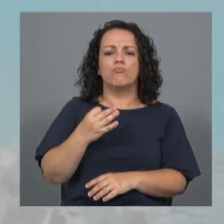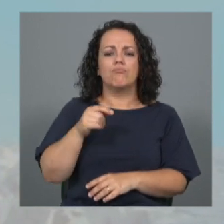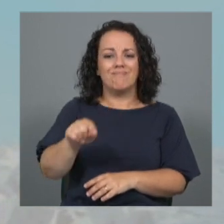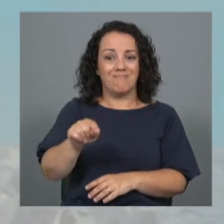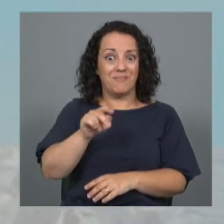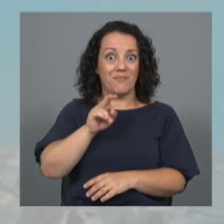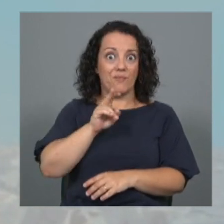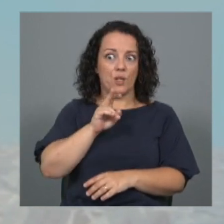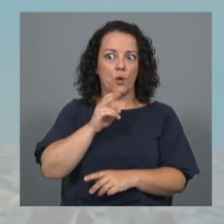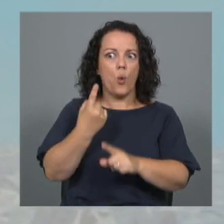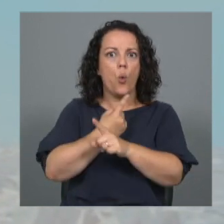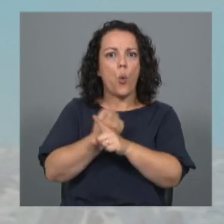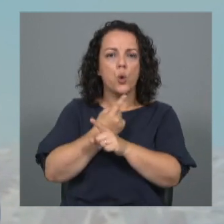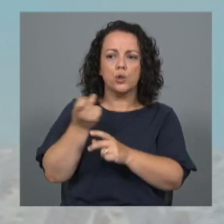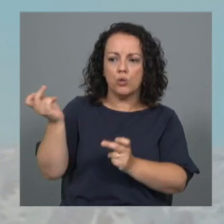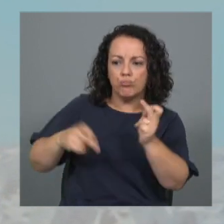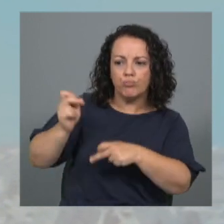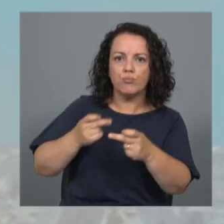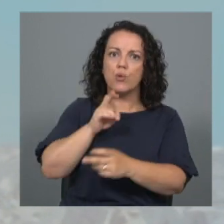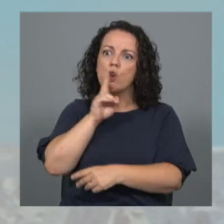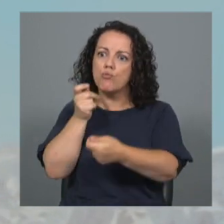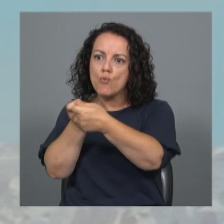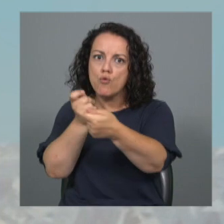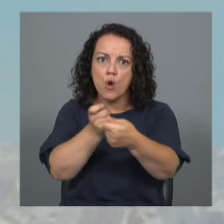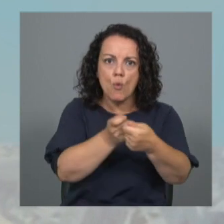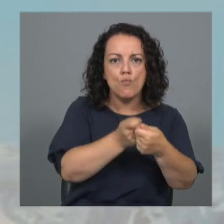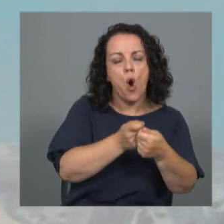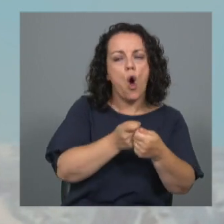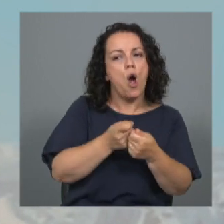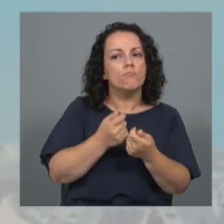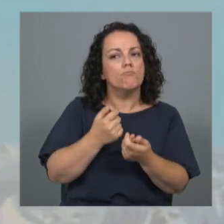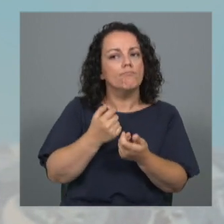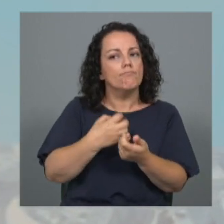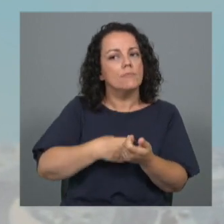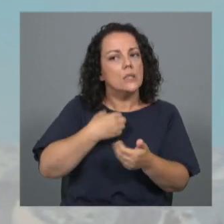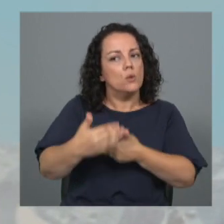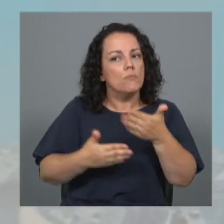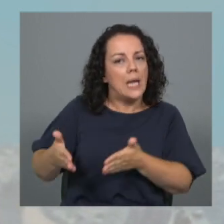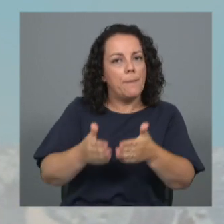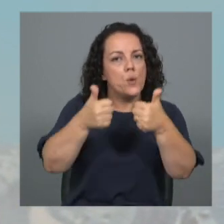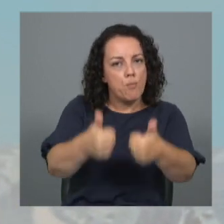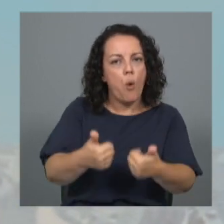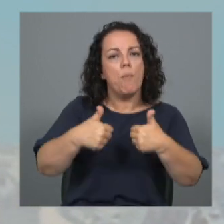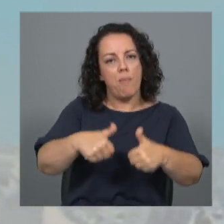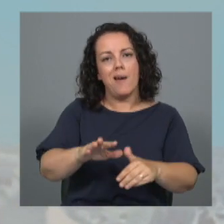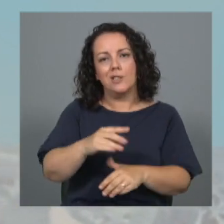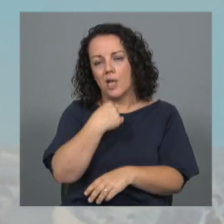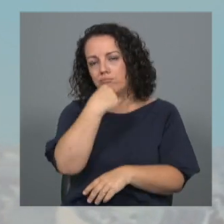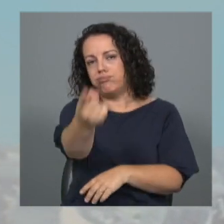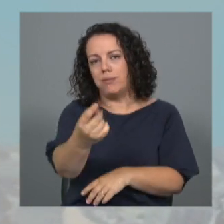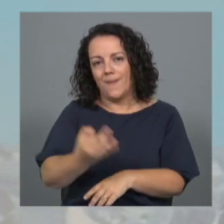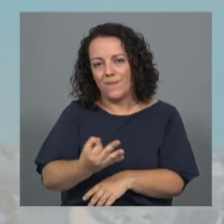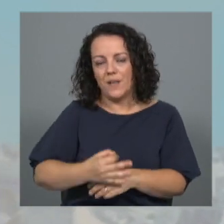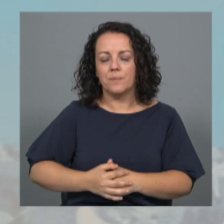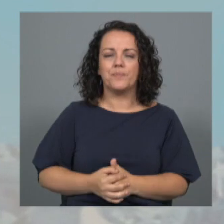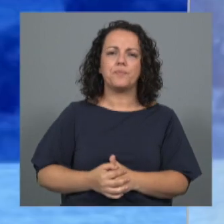temos conseguido dar estão, diria, no bom caminho, mas ainda com um caminho ainda longo para percorrer. Nestes últimos